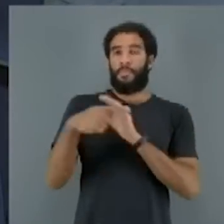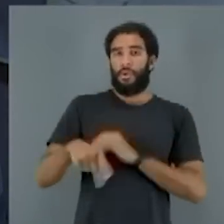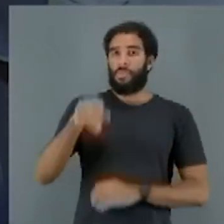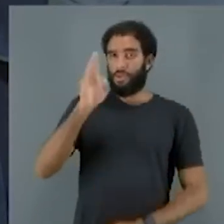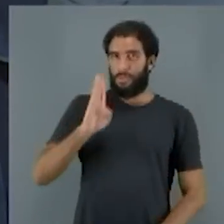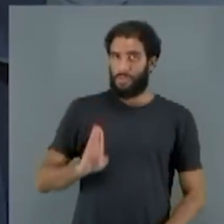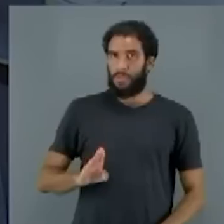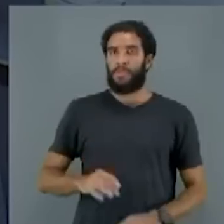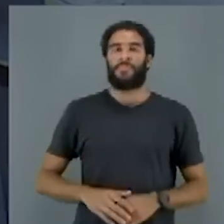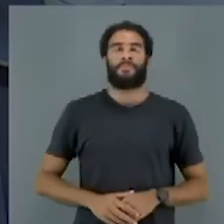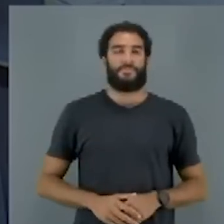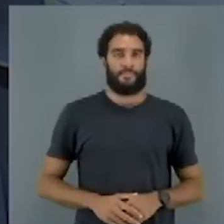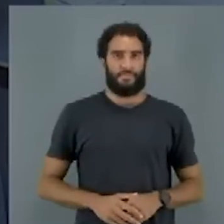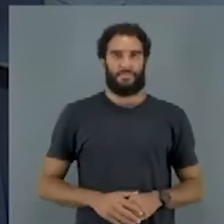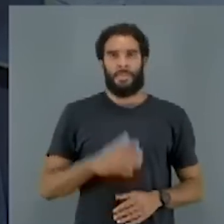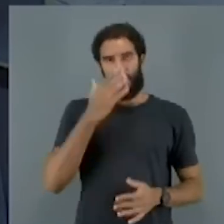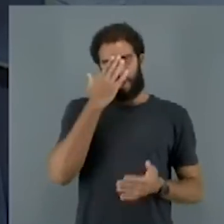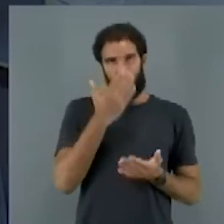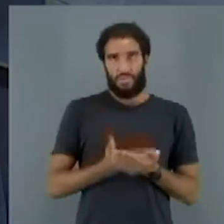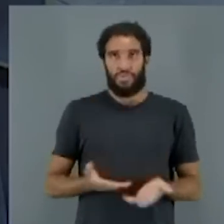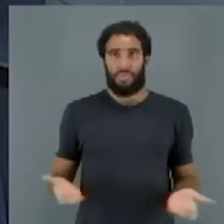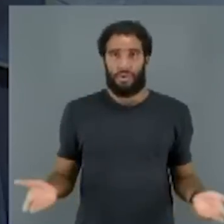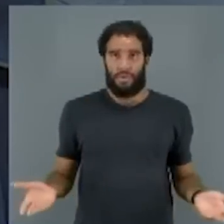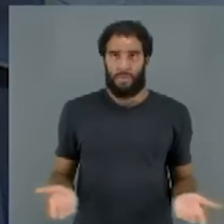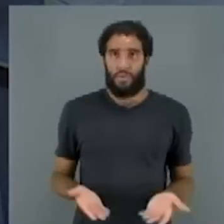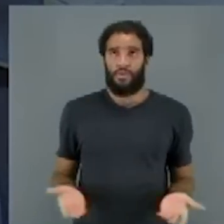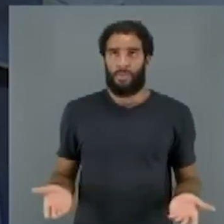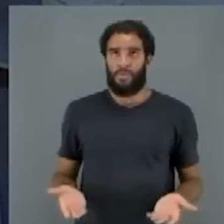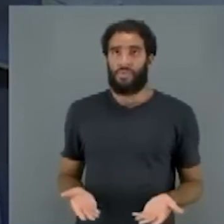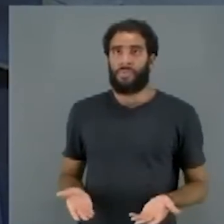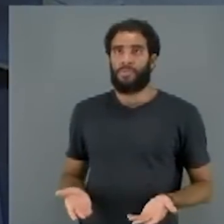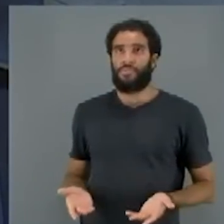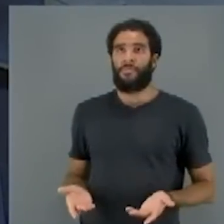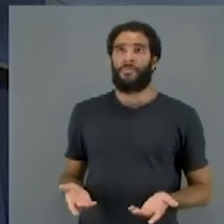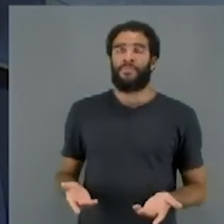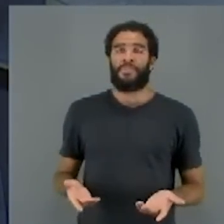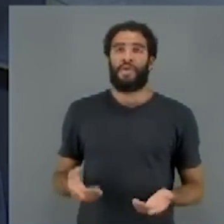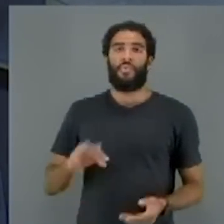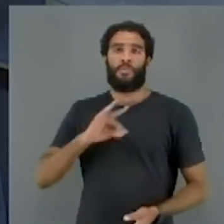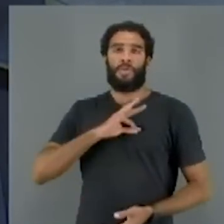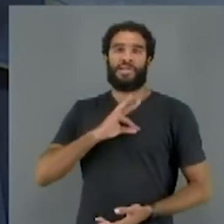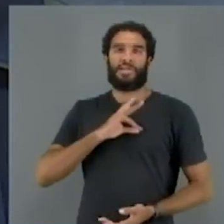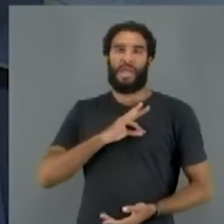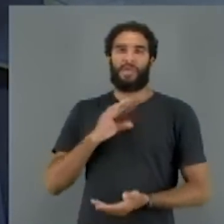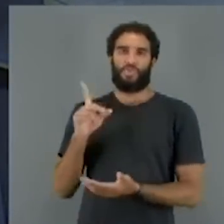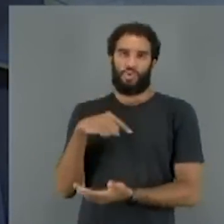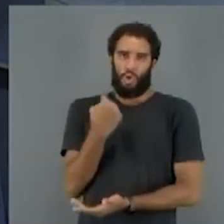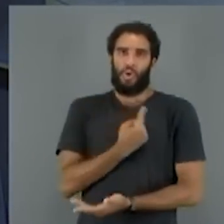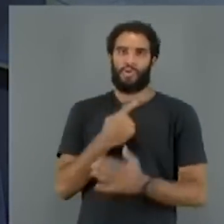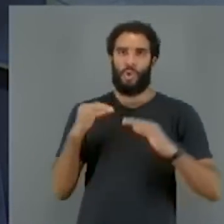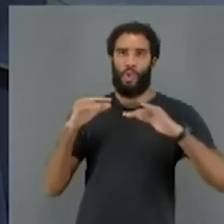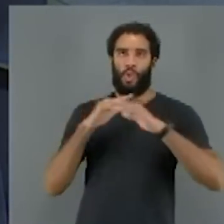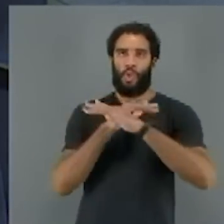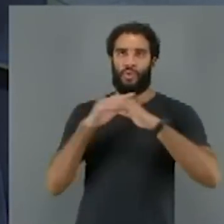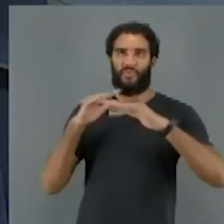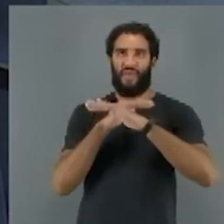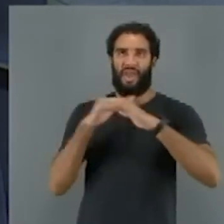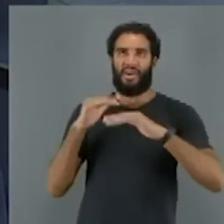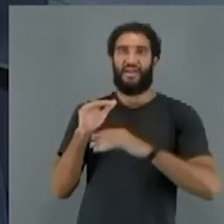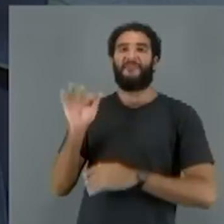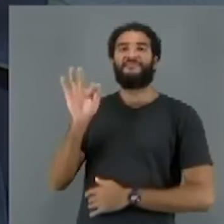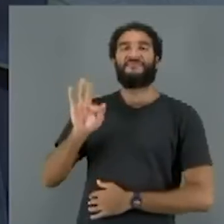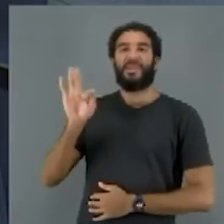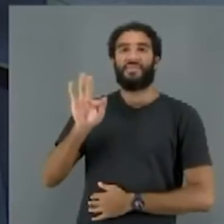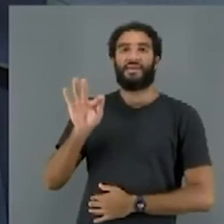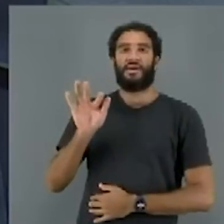Eu acho que hoje os nossos policiais rodoviários federais, que há tempo, há 8 meses, têm